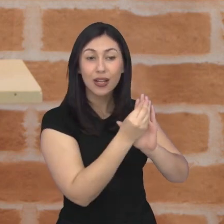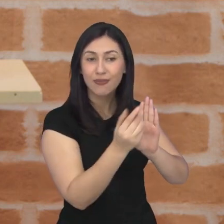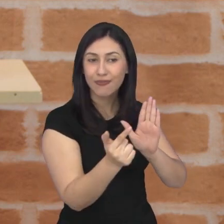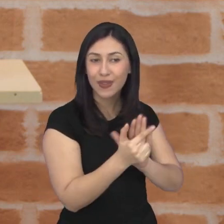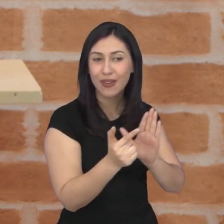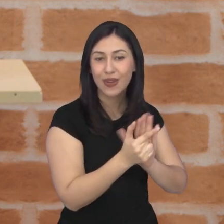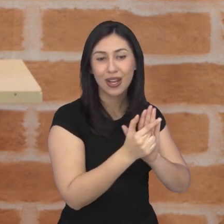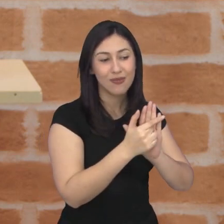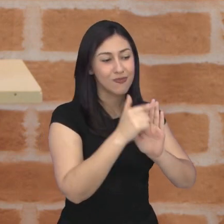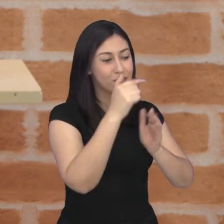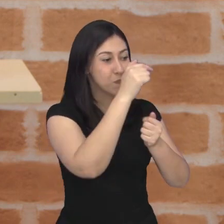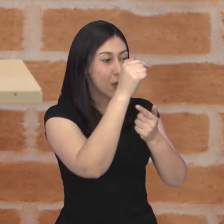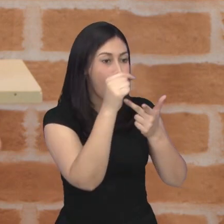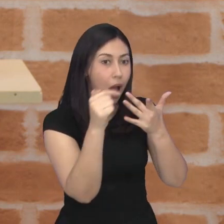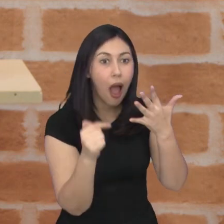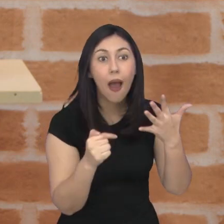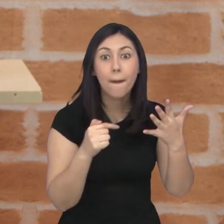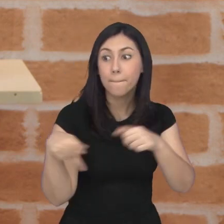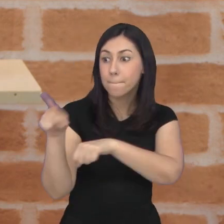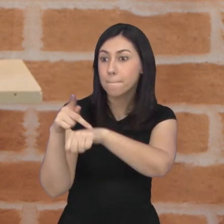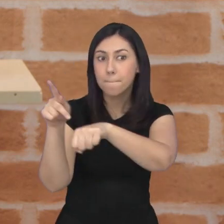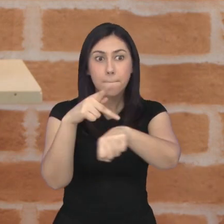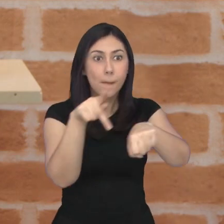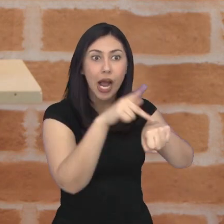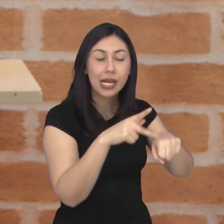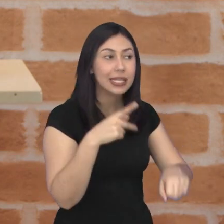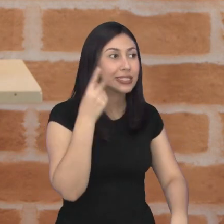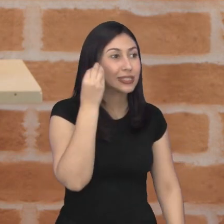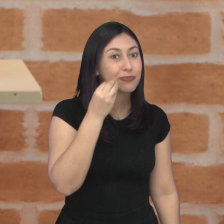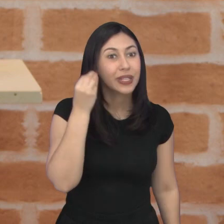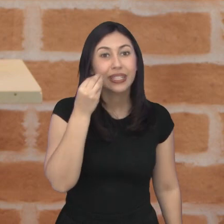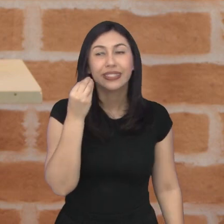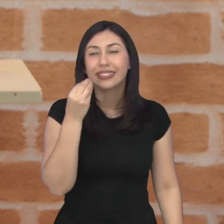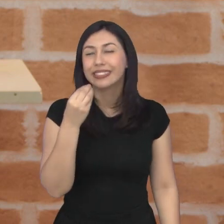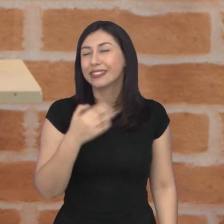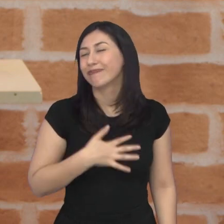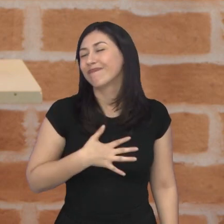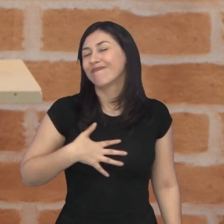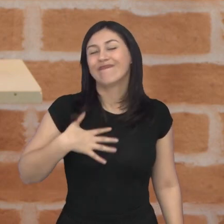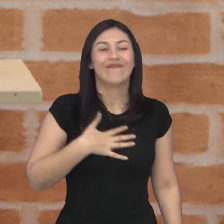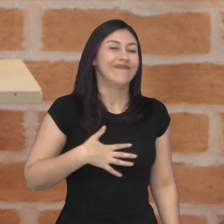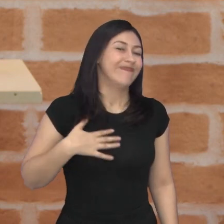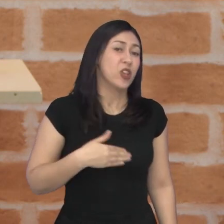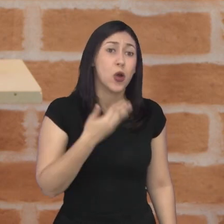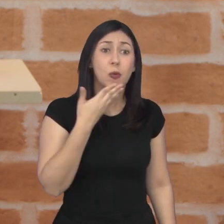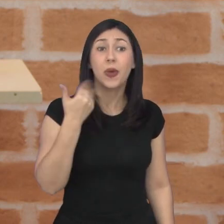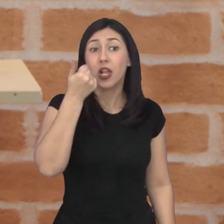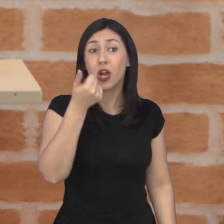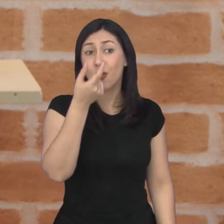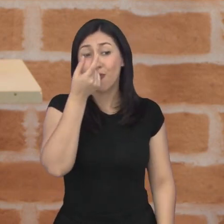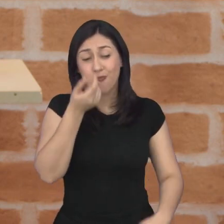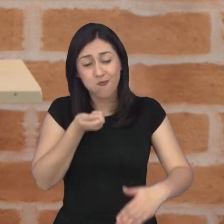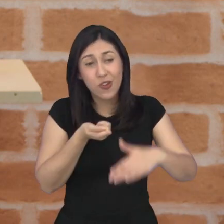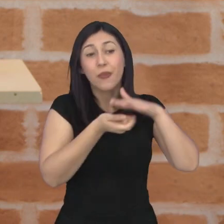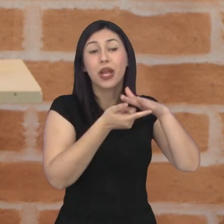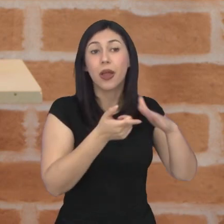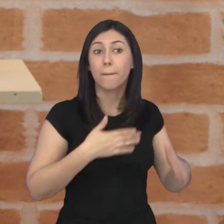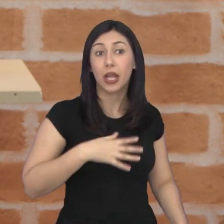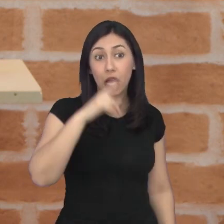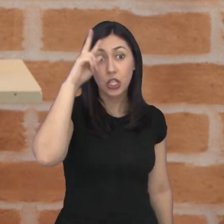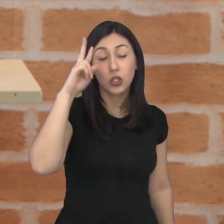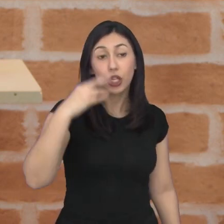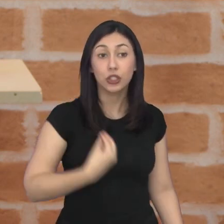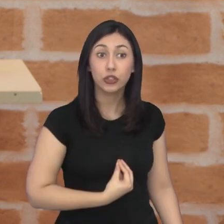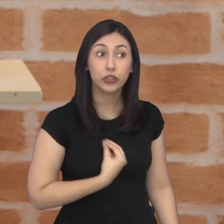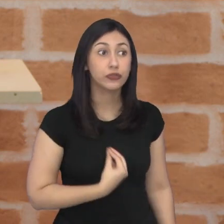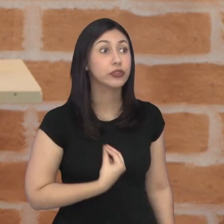papel, no meu currículo, o número de países e experiências que eu tive na vida. Isso, para mim, é o meu maior bem, foi o meu maior investimento. Essa é a minha história de